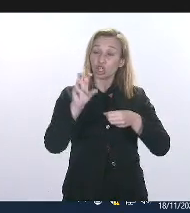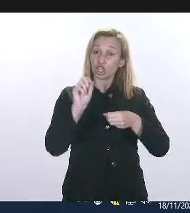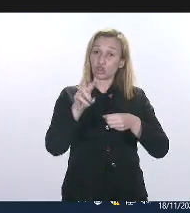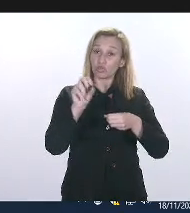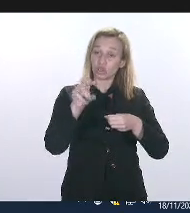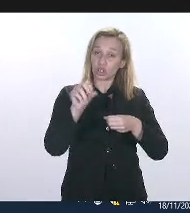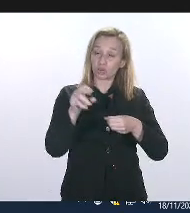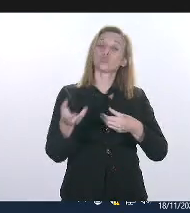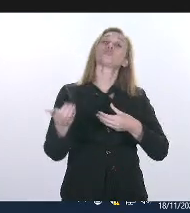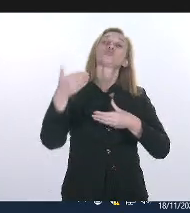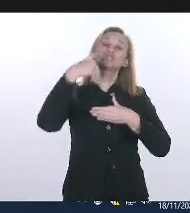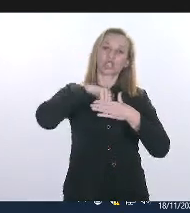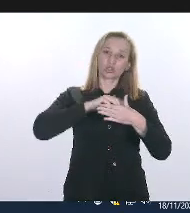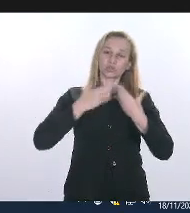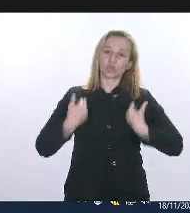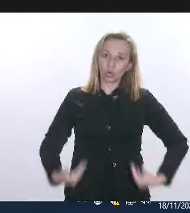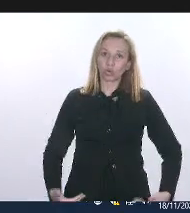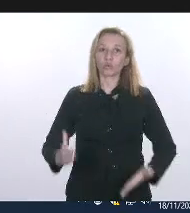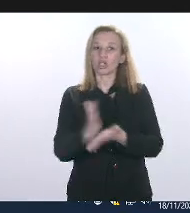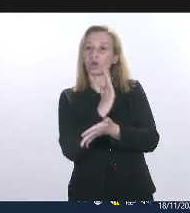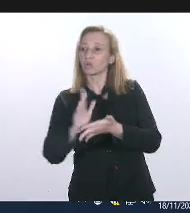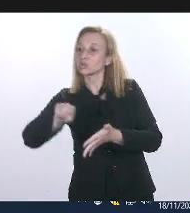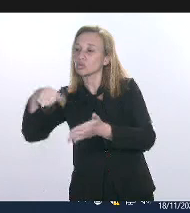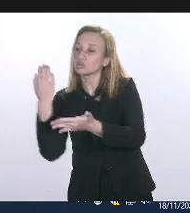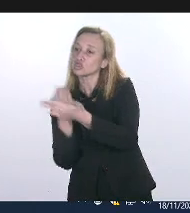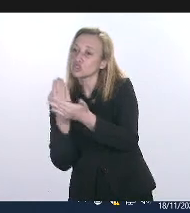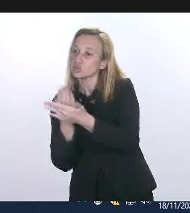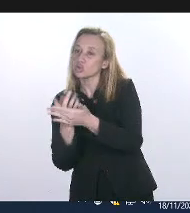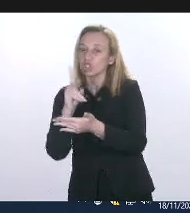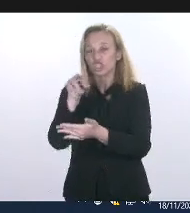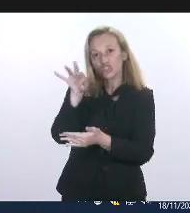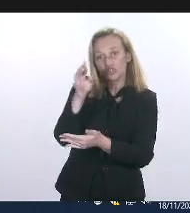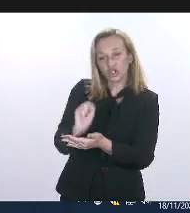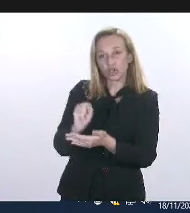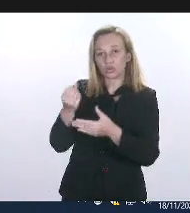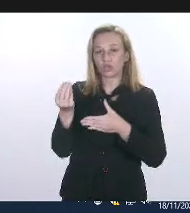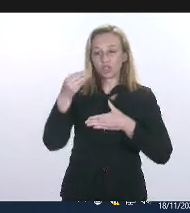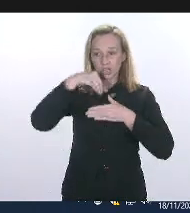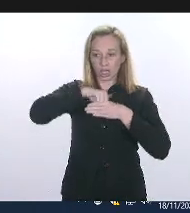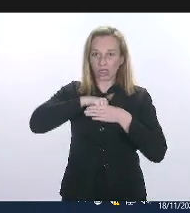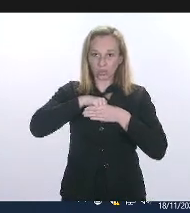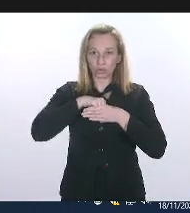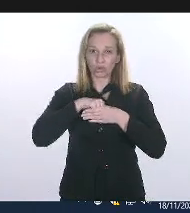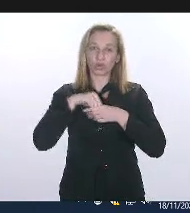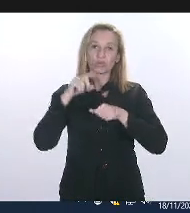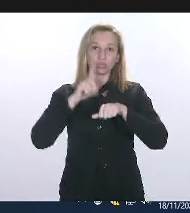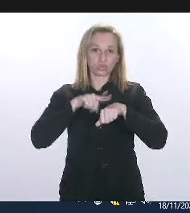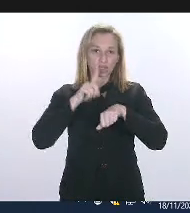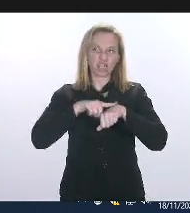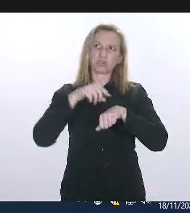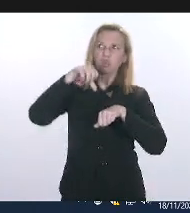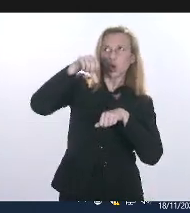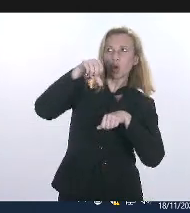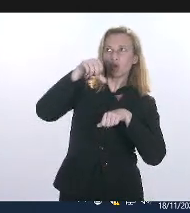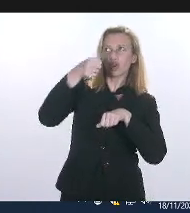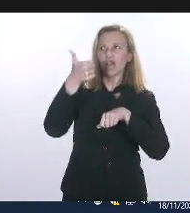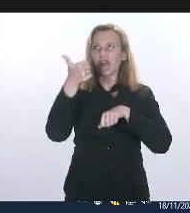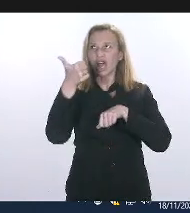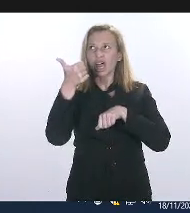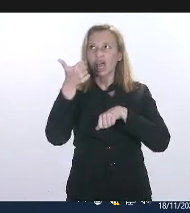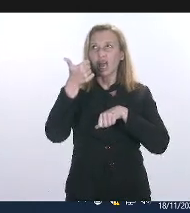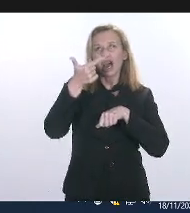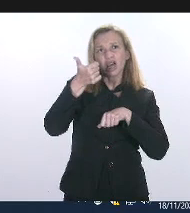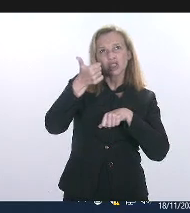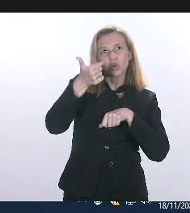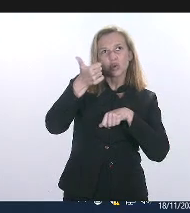mostrado que, em parcela da população, esse vírus fica incubado por um determinado período de tempo, entre 9 a